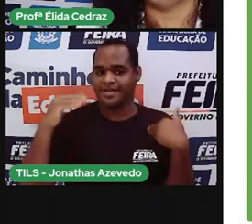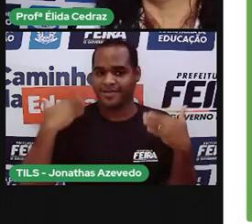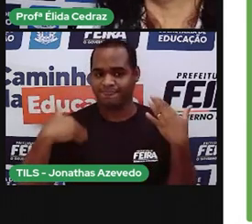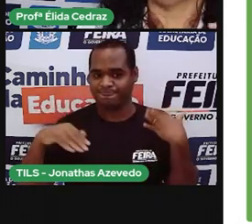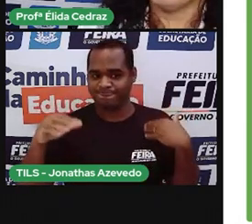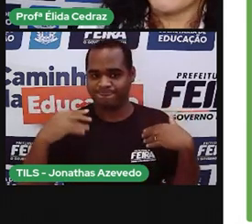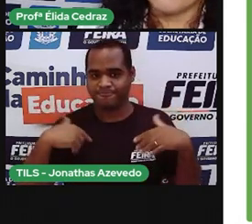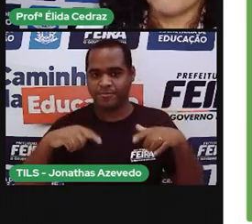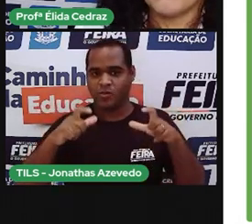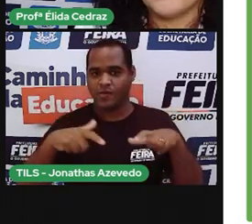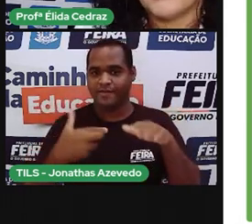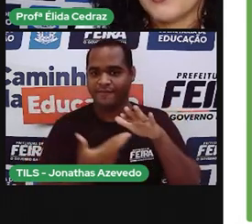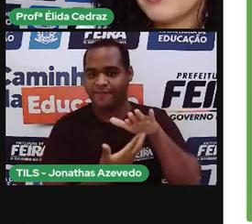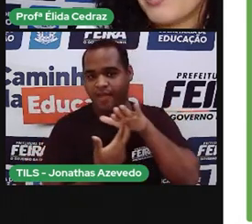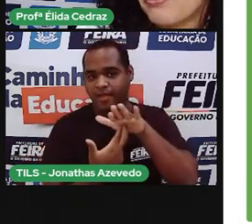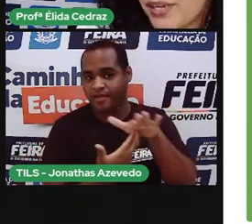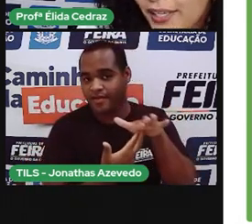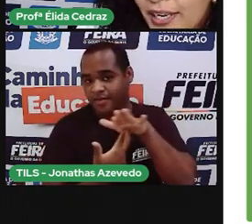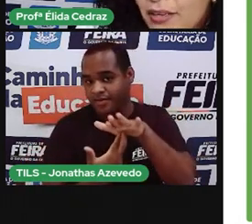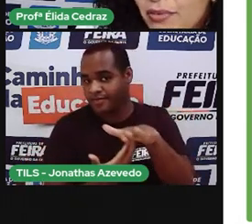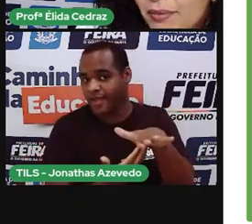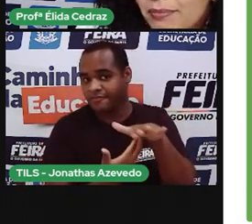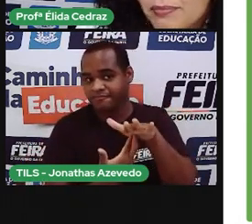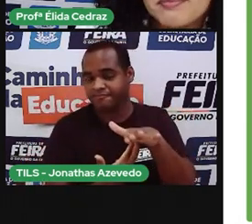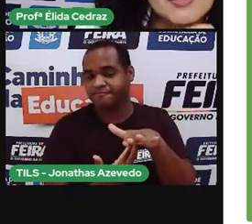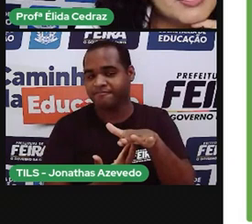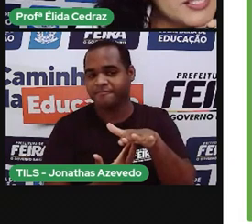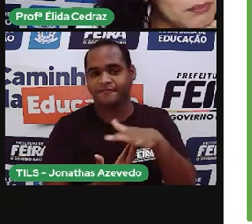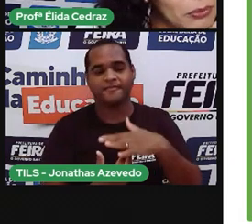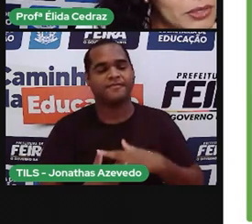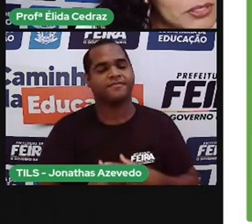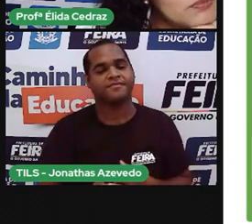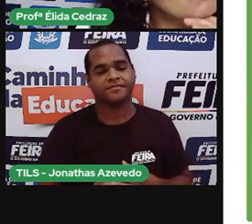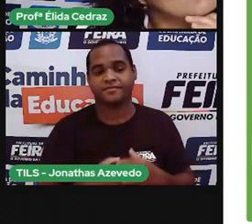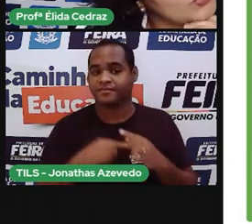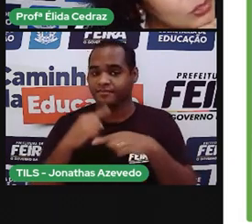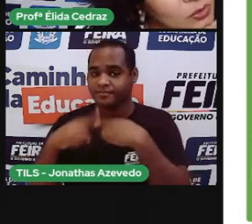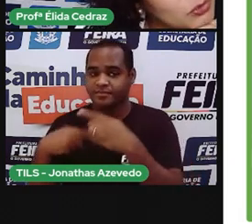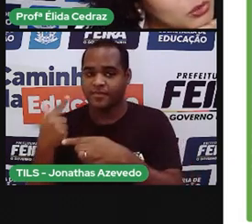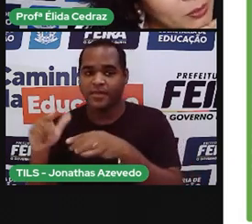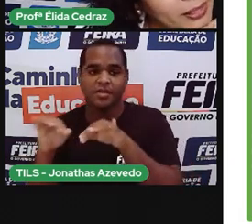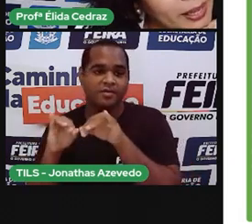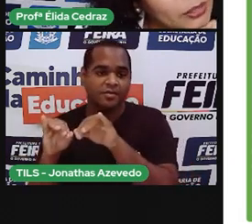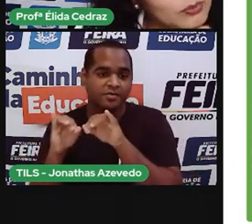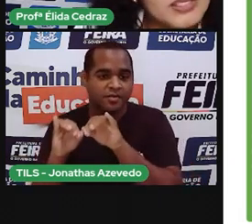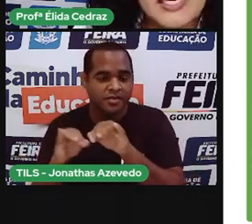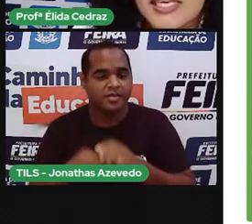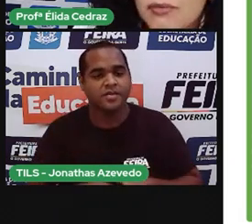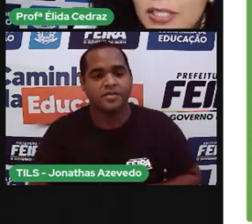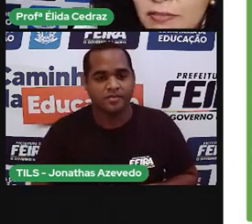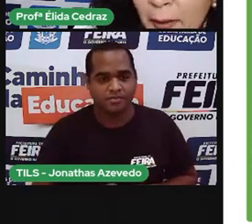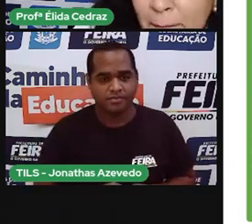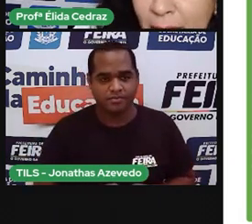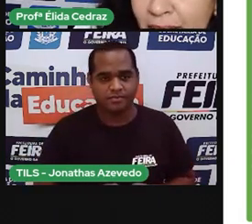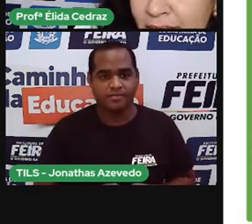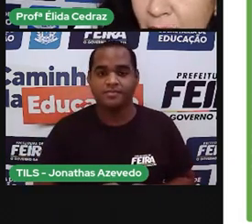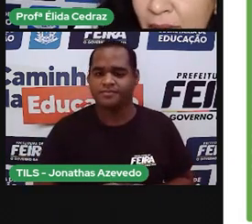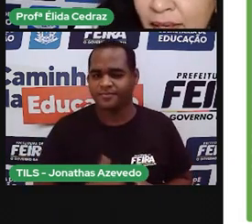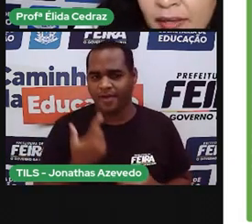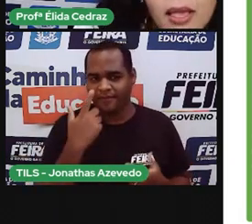agora. Primeiro, nós vamos à feira livre e depois nós vamos no mercado. E você